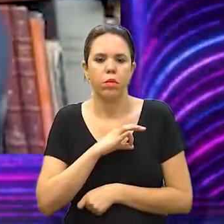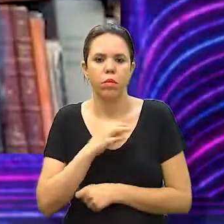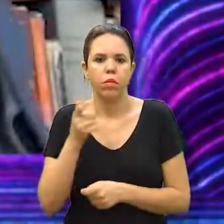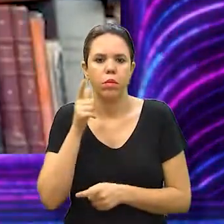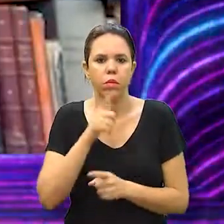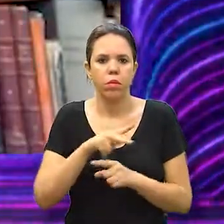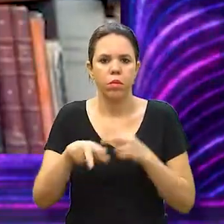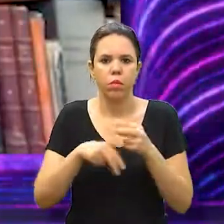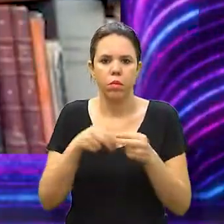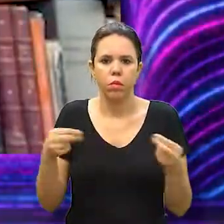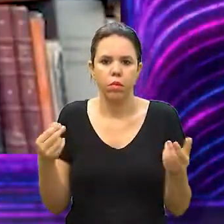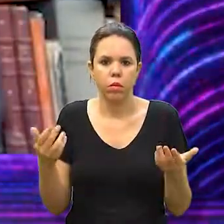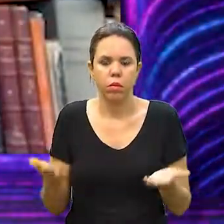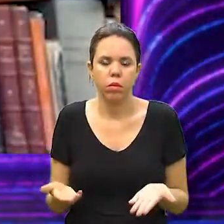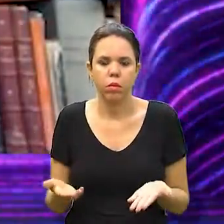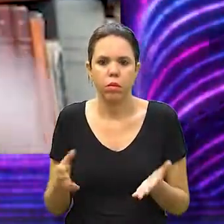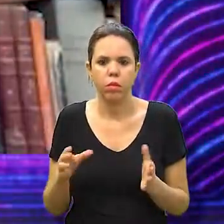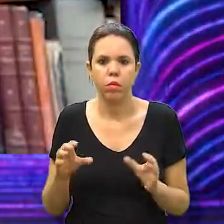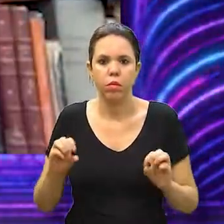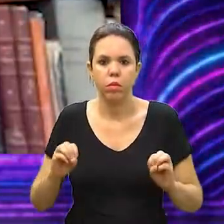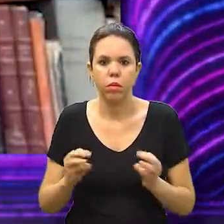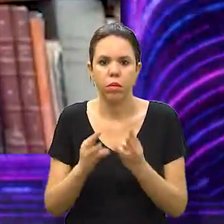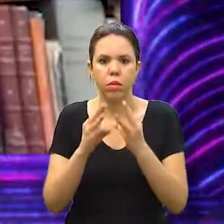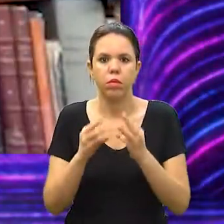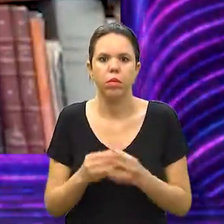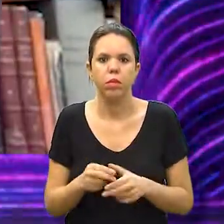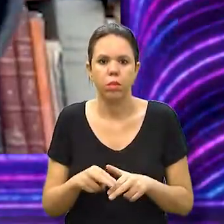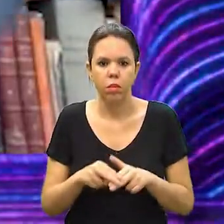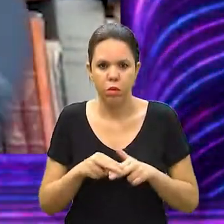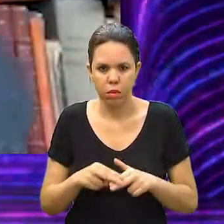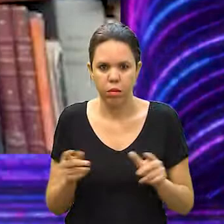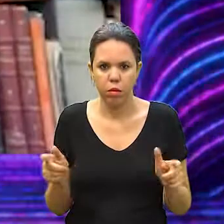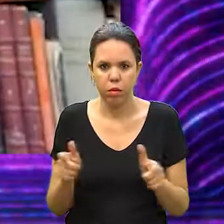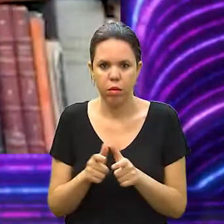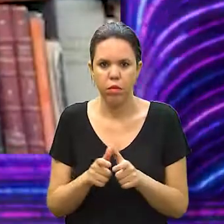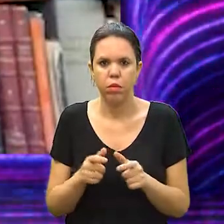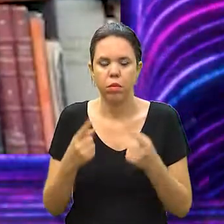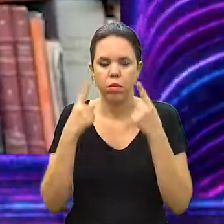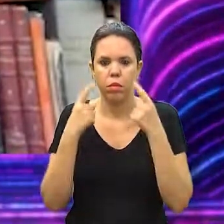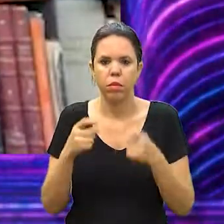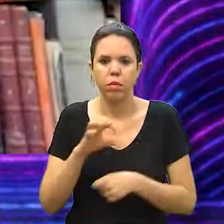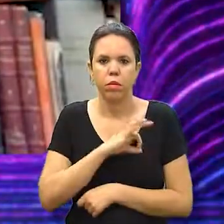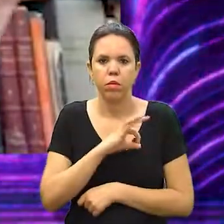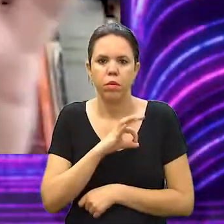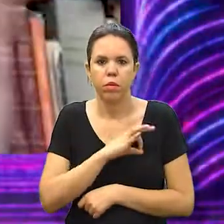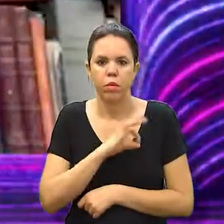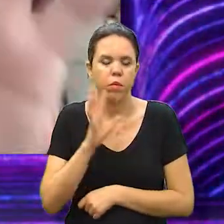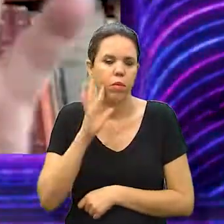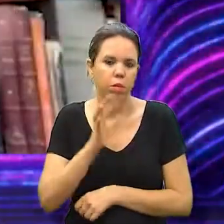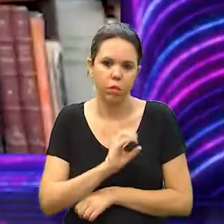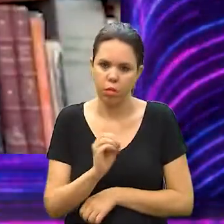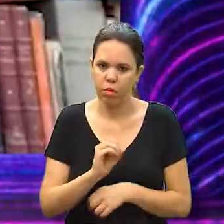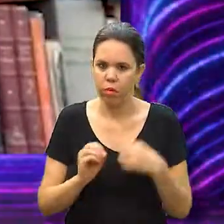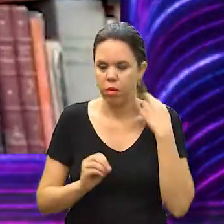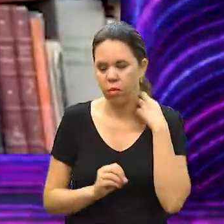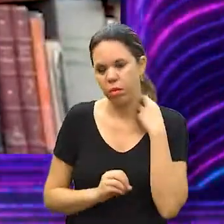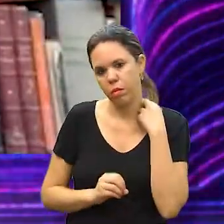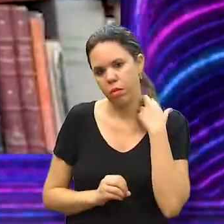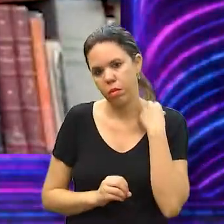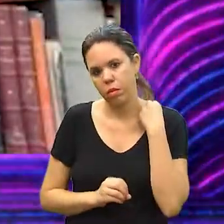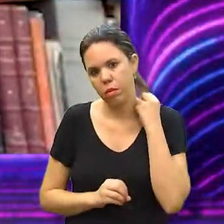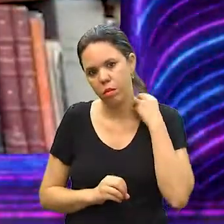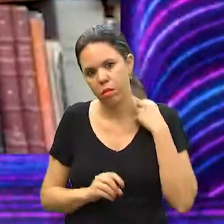ganhar algum prêmio da ONU em função dessa diminuição da violência policial. Não resolve nada,